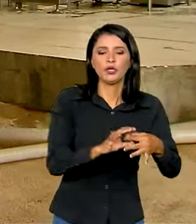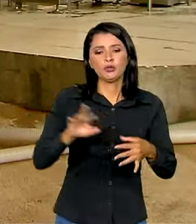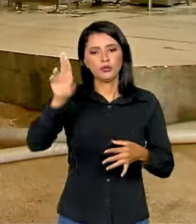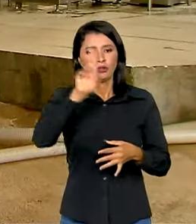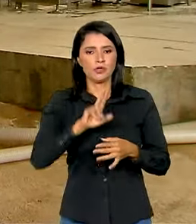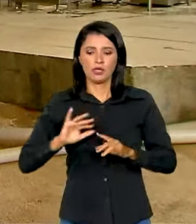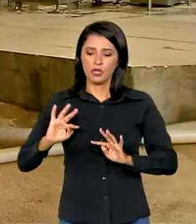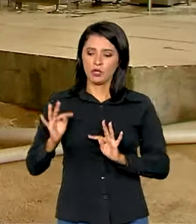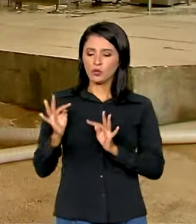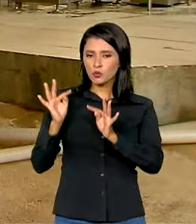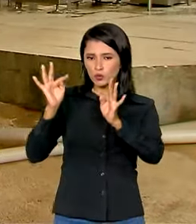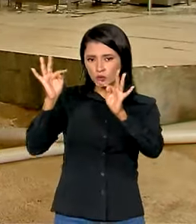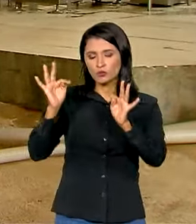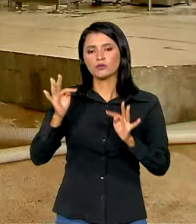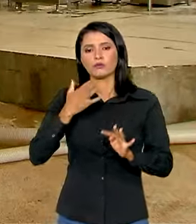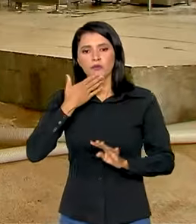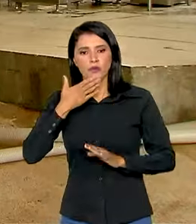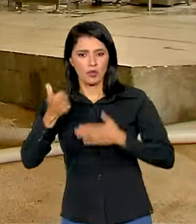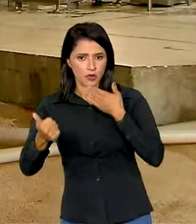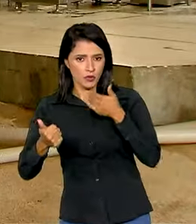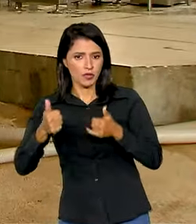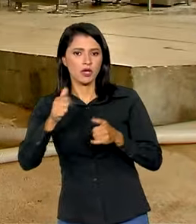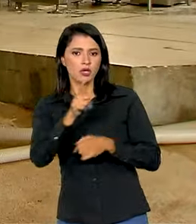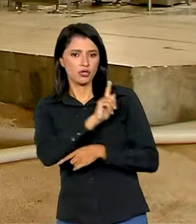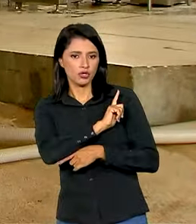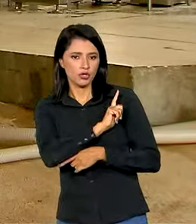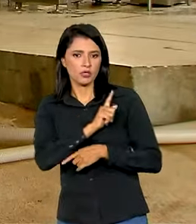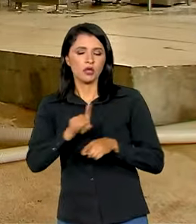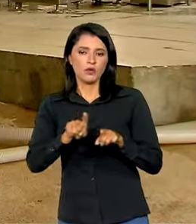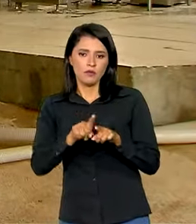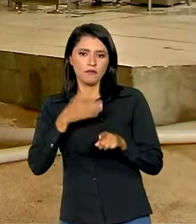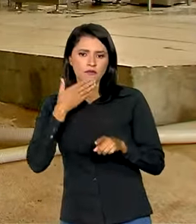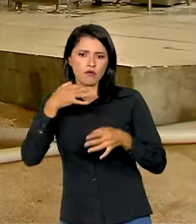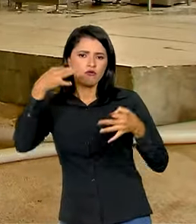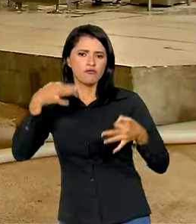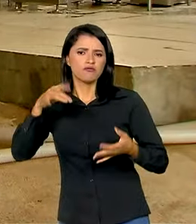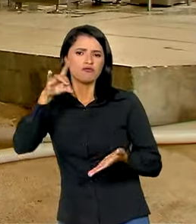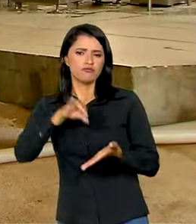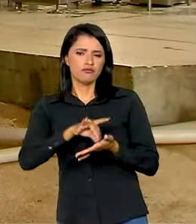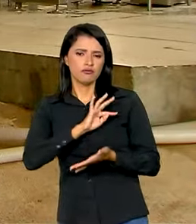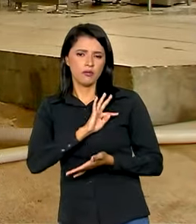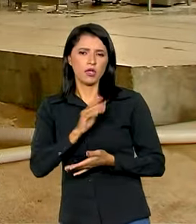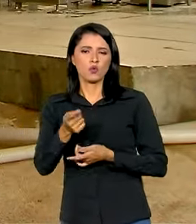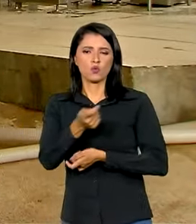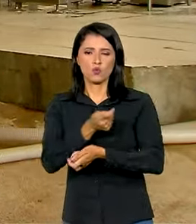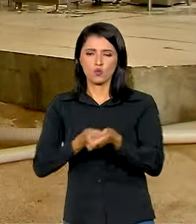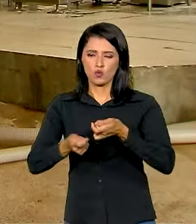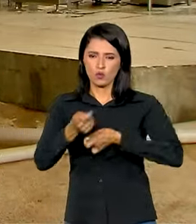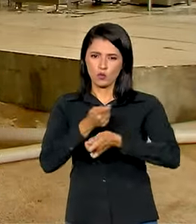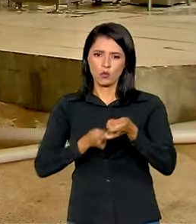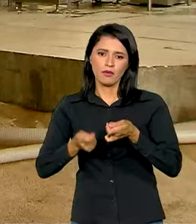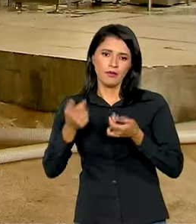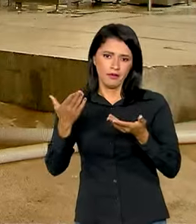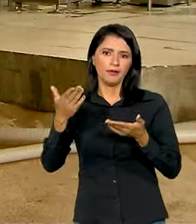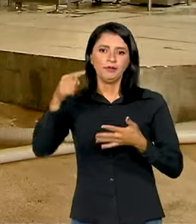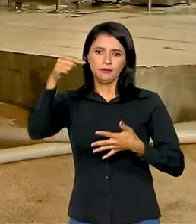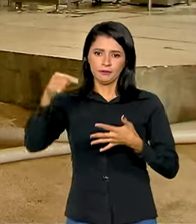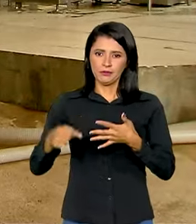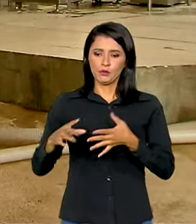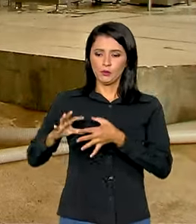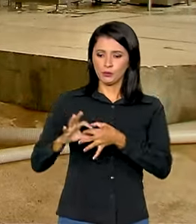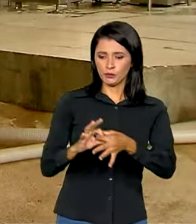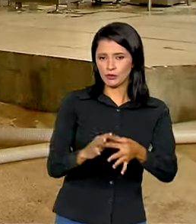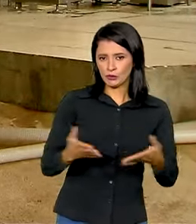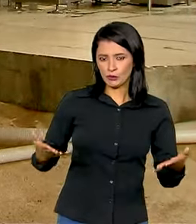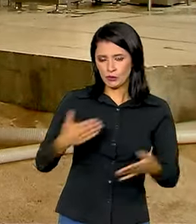de tecnologias, melhorias na gestão e maior eficiência técnica e econômica. Diante desse cenário,